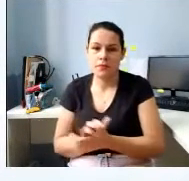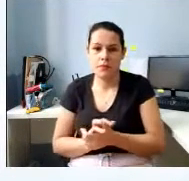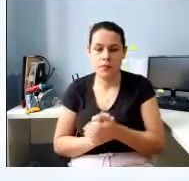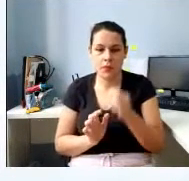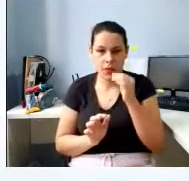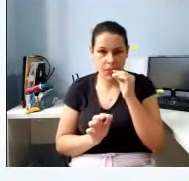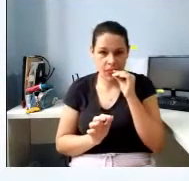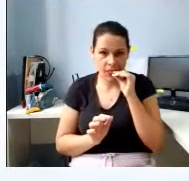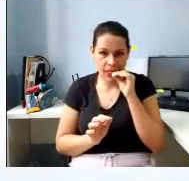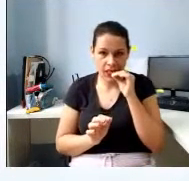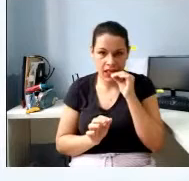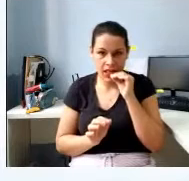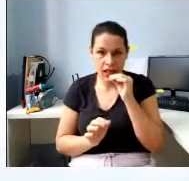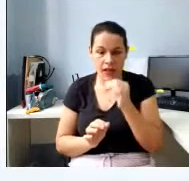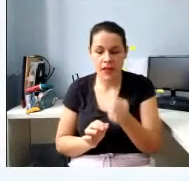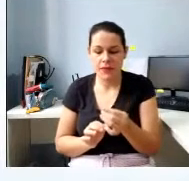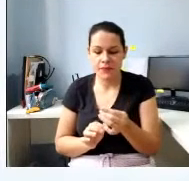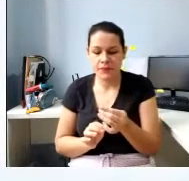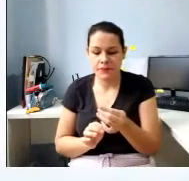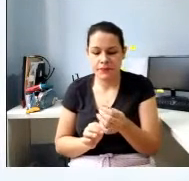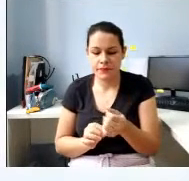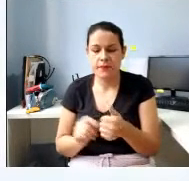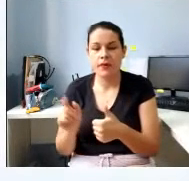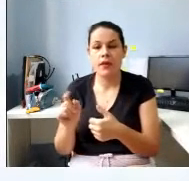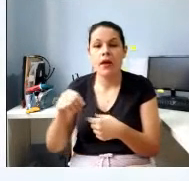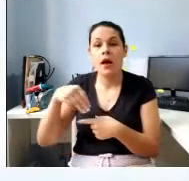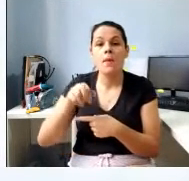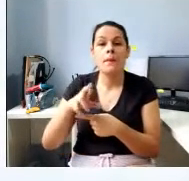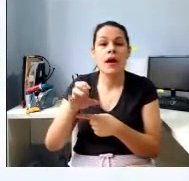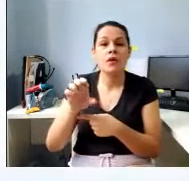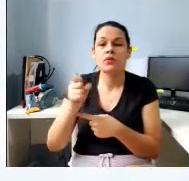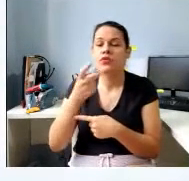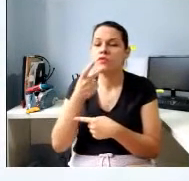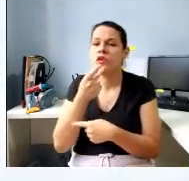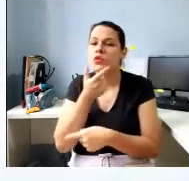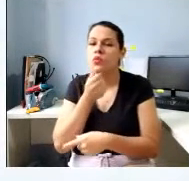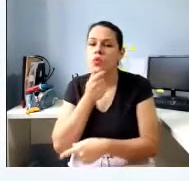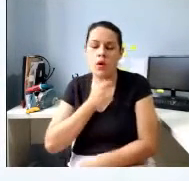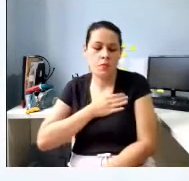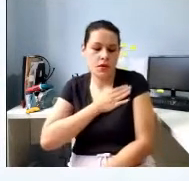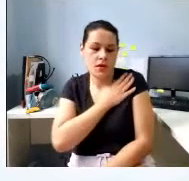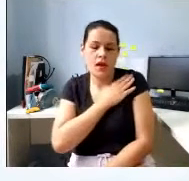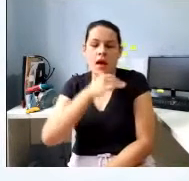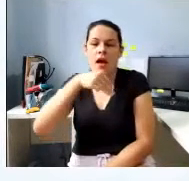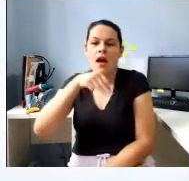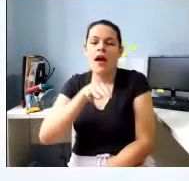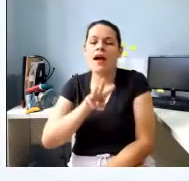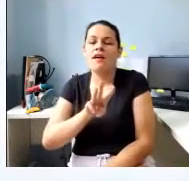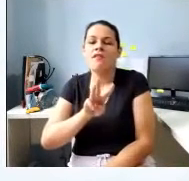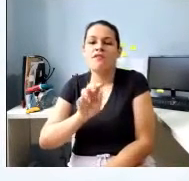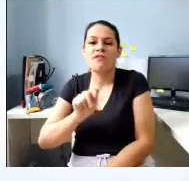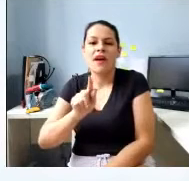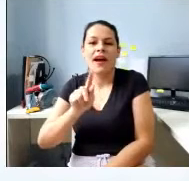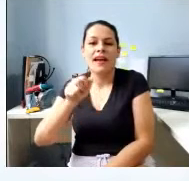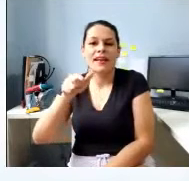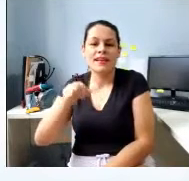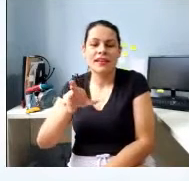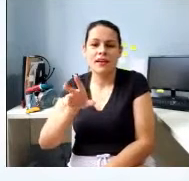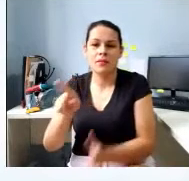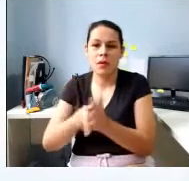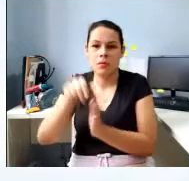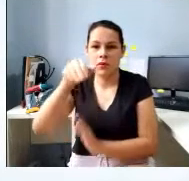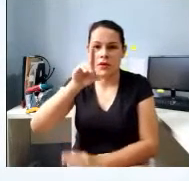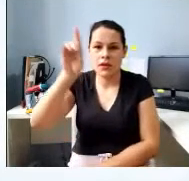O Marcos chegou a falar do capitão Wagner, do Ceará, que me parece que seria, de identidade